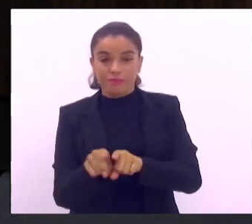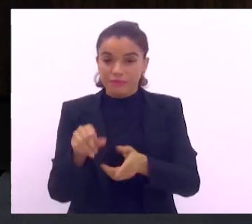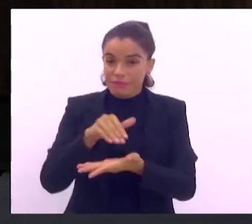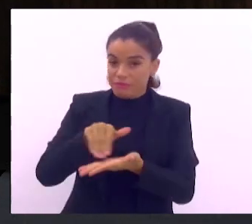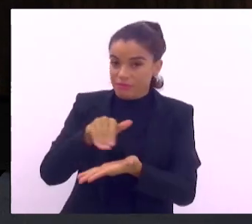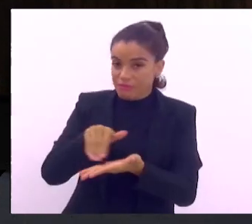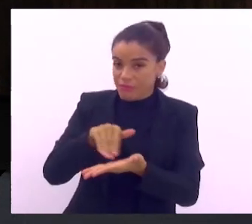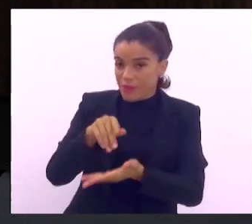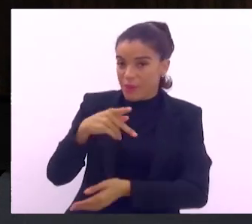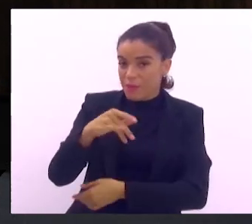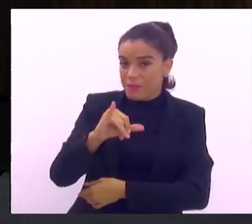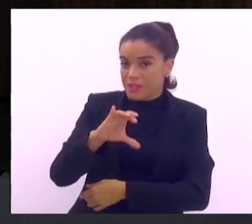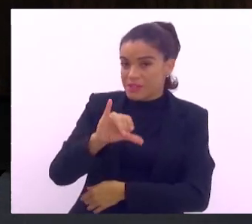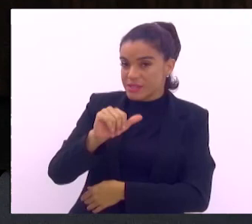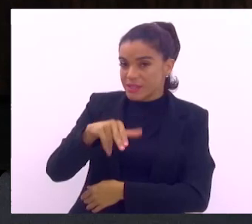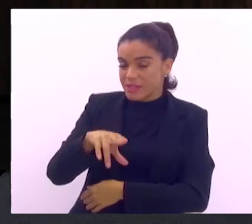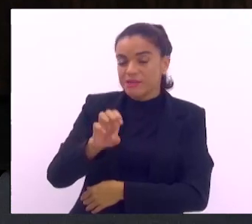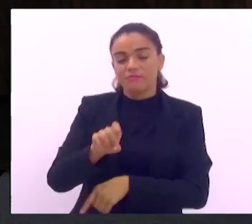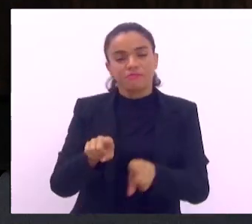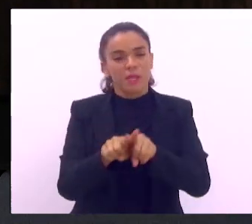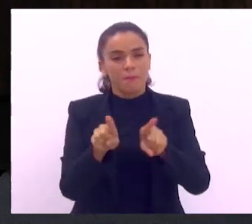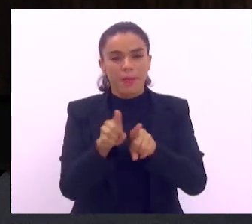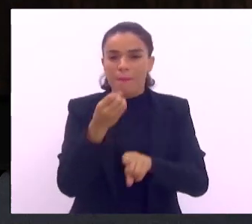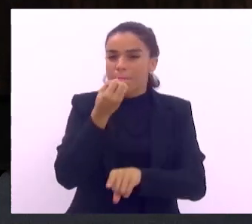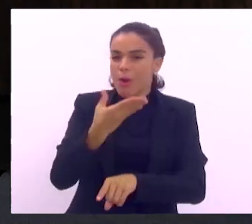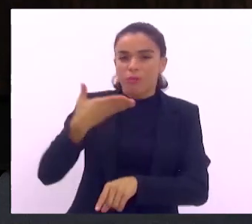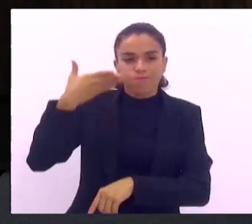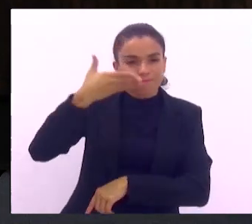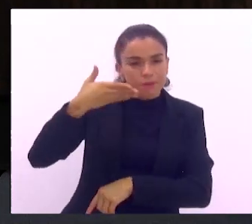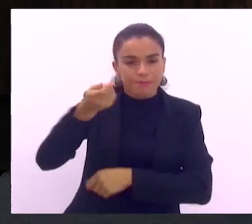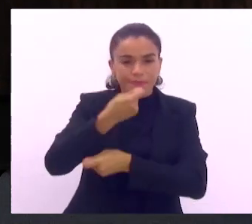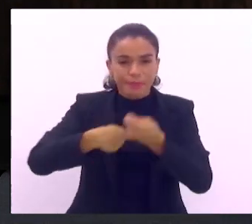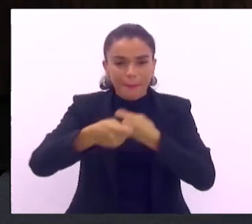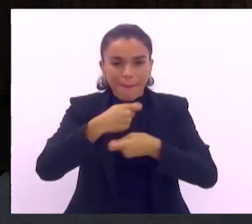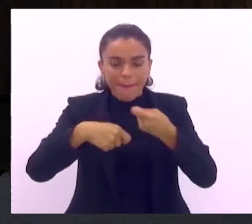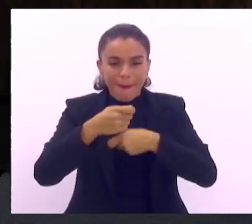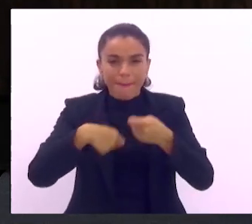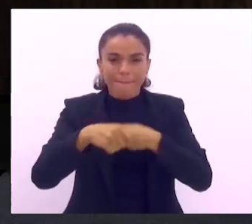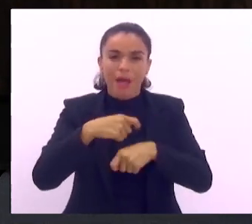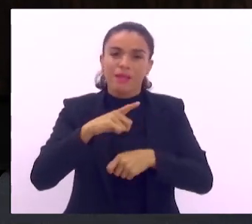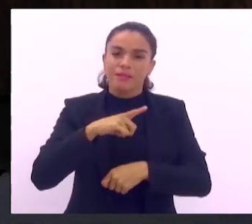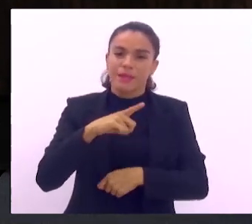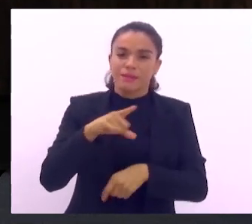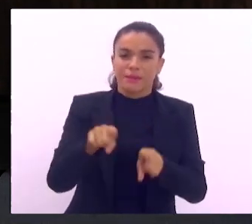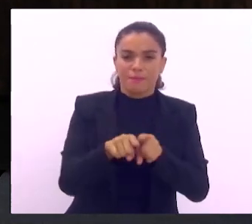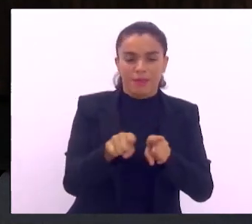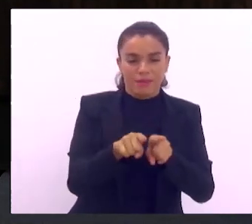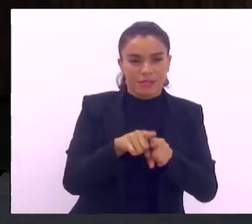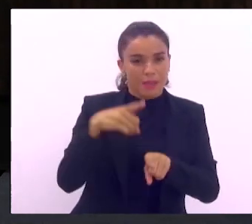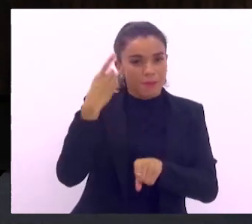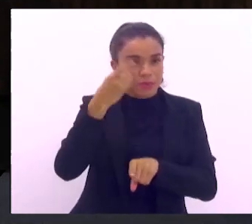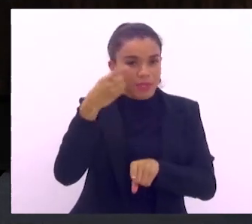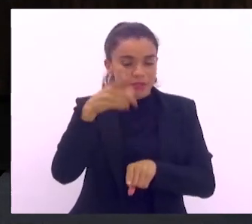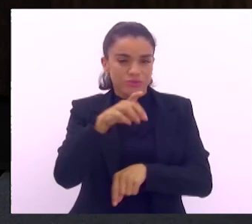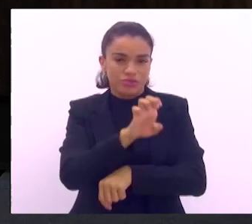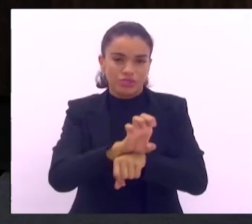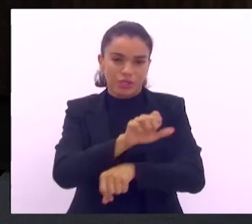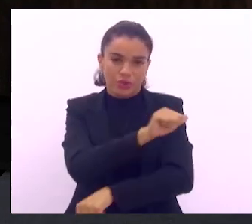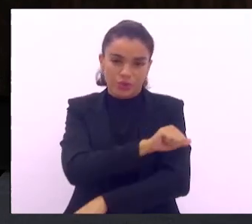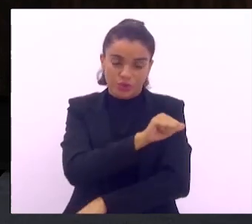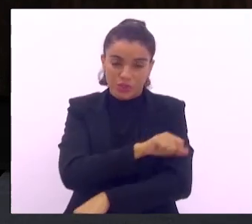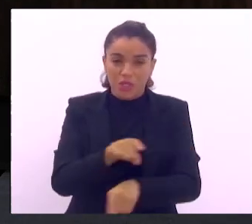secretário Pisciani também, super articulado, nós temos as emendas de bancada do Estado do Rio de Janeiro, onde nós podemos